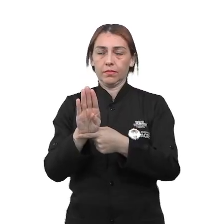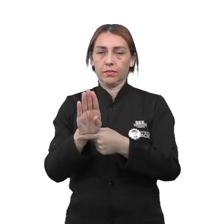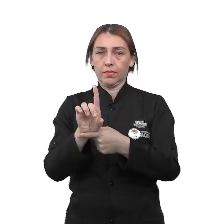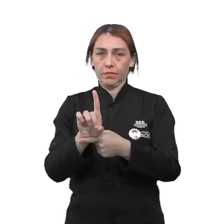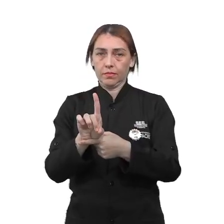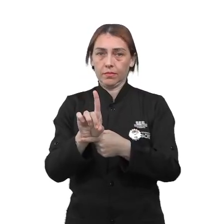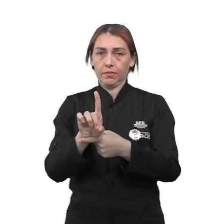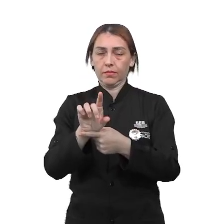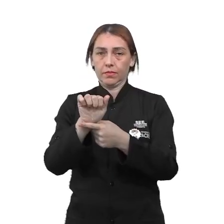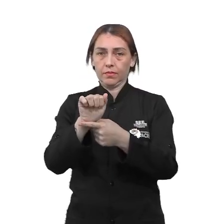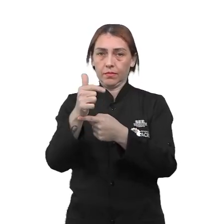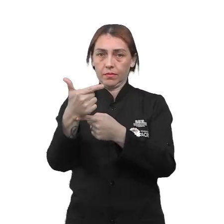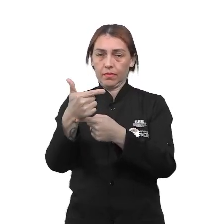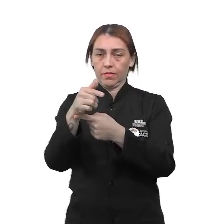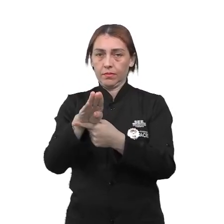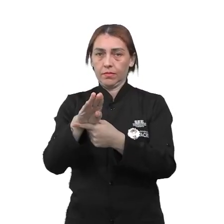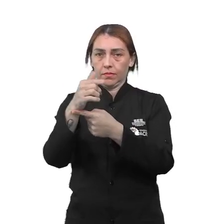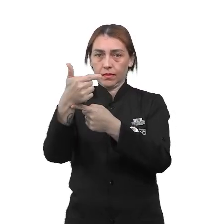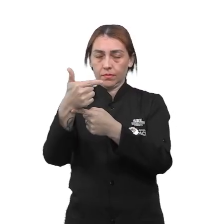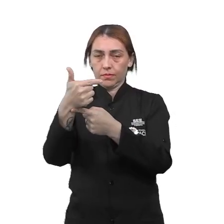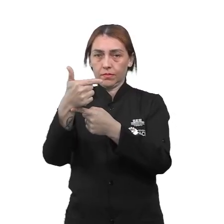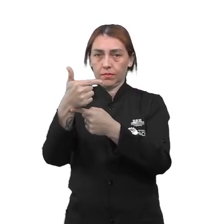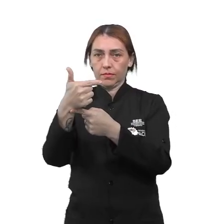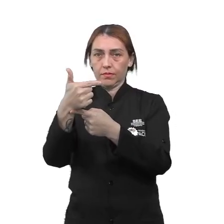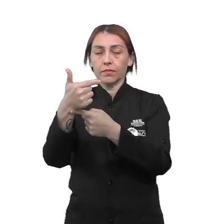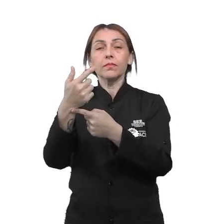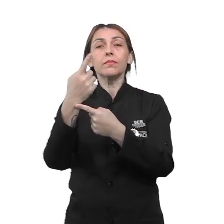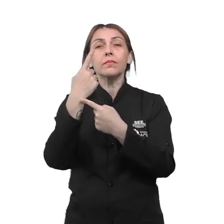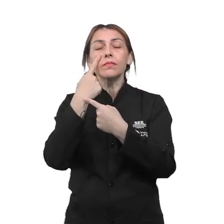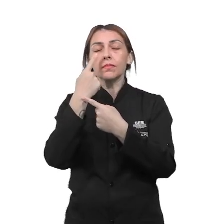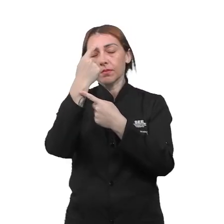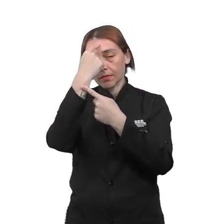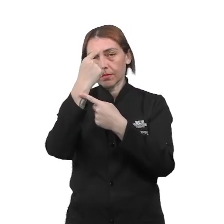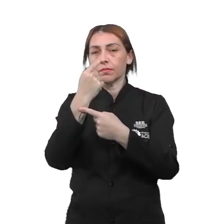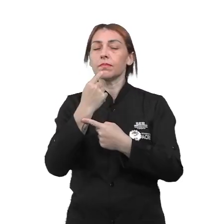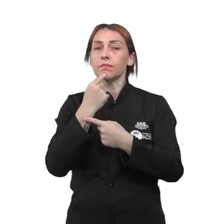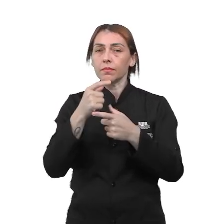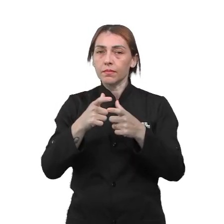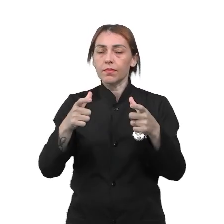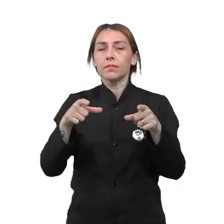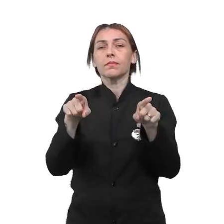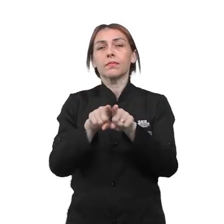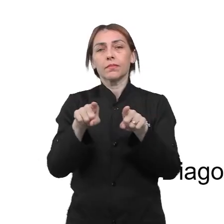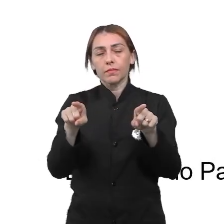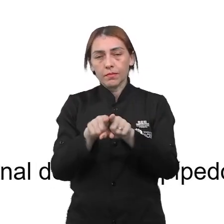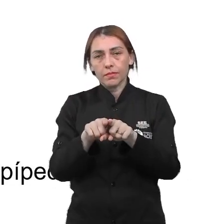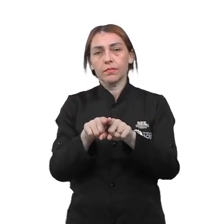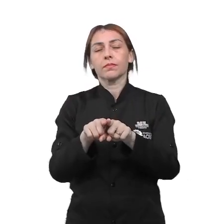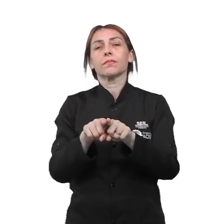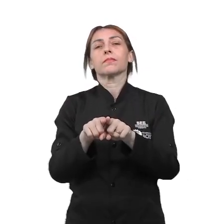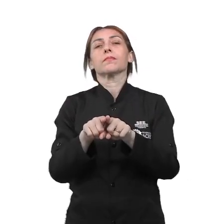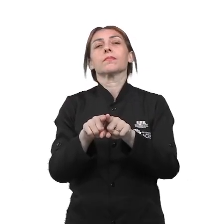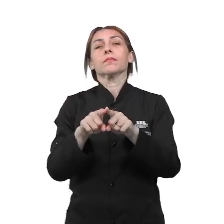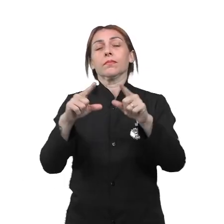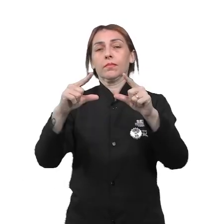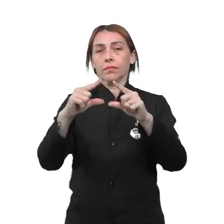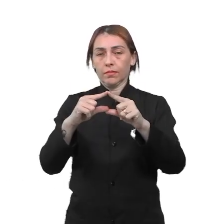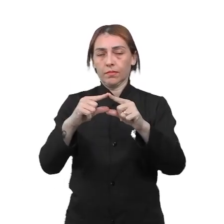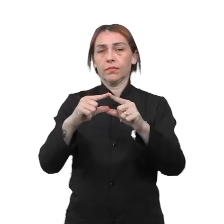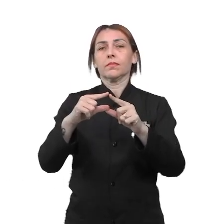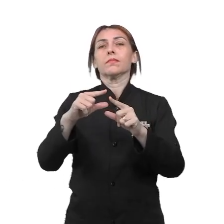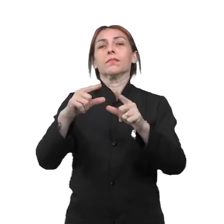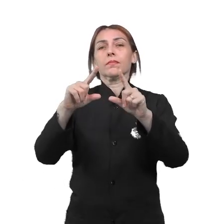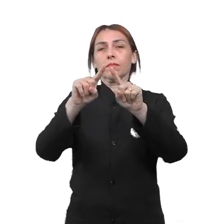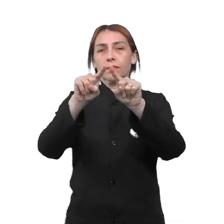ao quadrado e B ao quadrado. Quando eu olho para essa figura maior aqui, que também é um triângulo retângulo, eu venho para essa outra dimensão